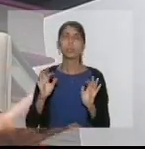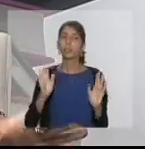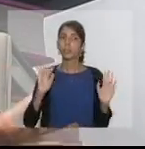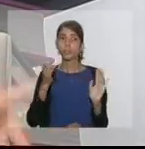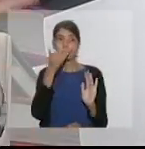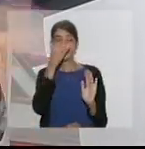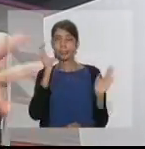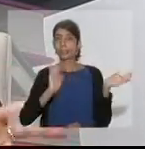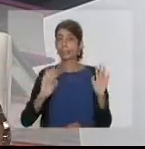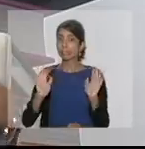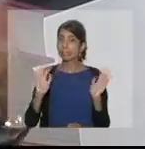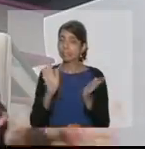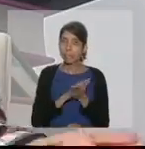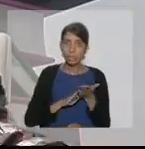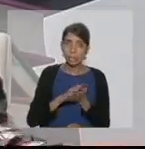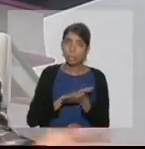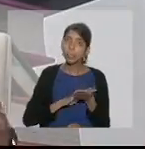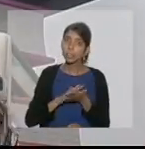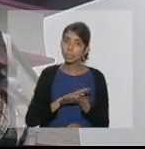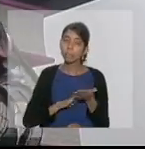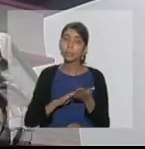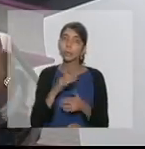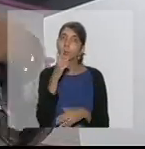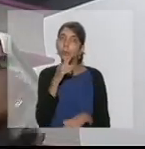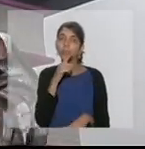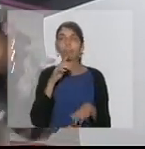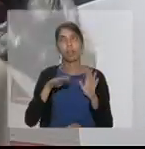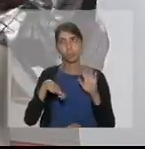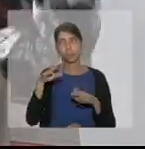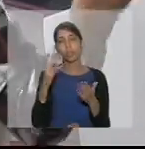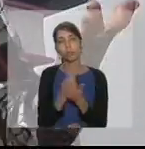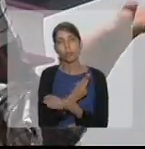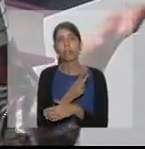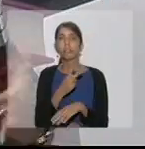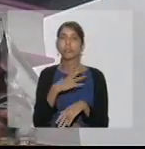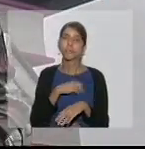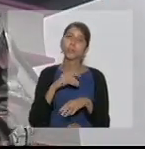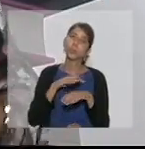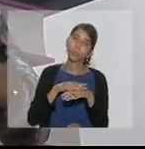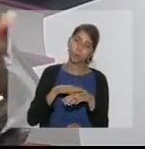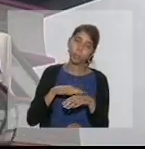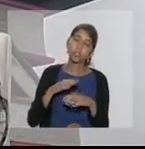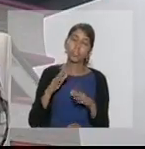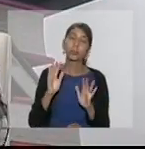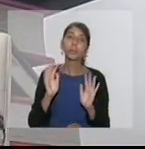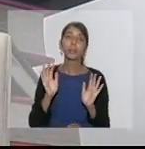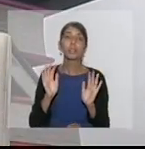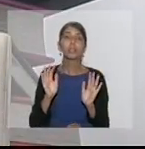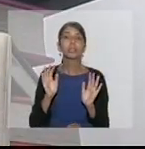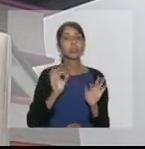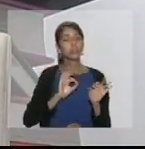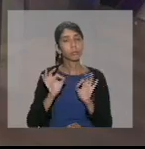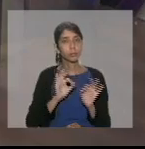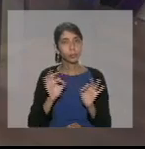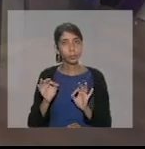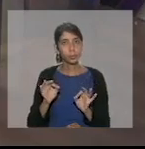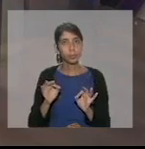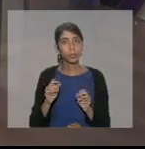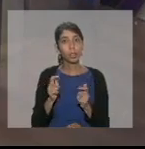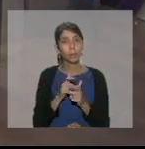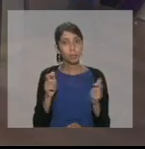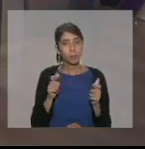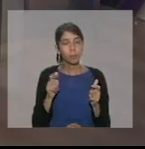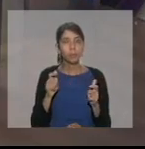nada, né? Naqueles dias, que nem sempre isso acontece. Às vezes um filho adoece, às vezes você tem que resolver alguma coisa de última hora, mas eu tento produzir. E geralmente à